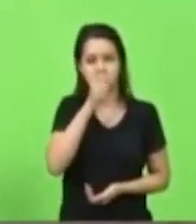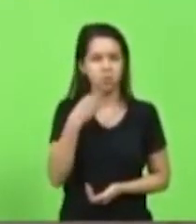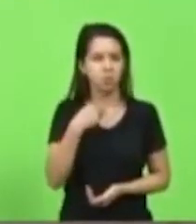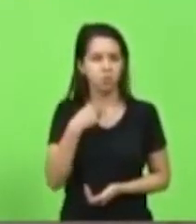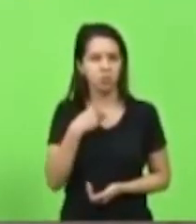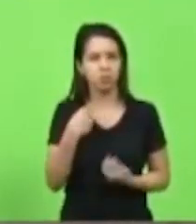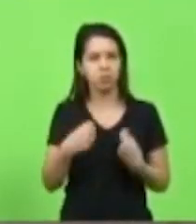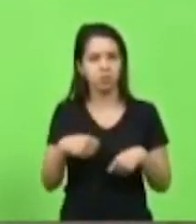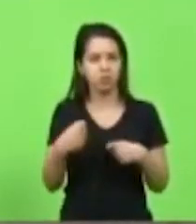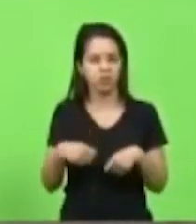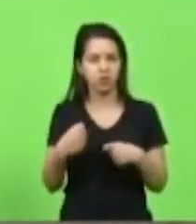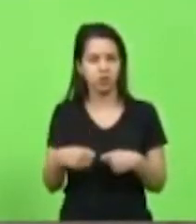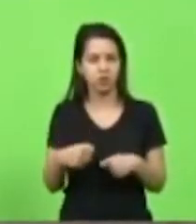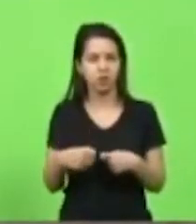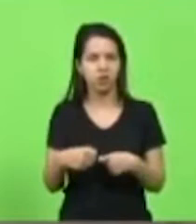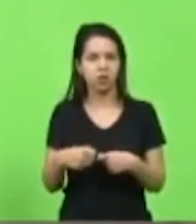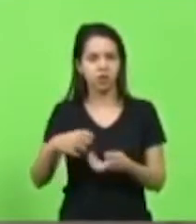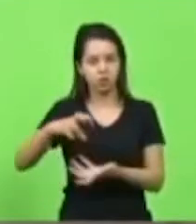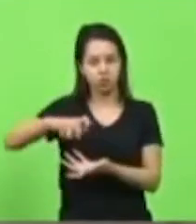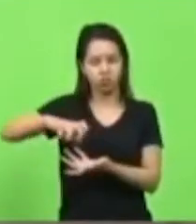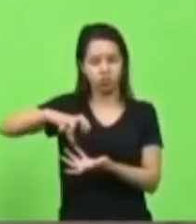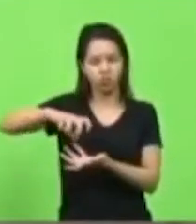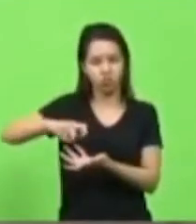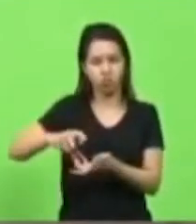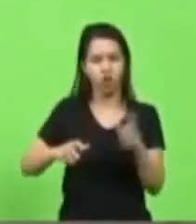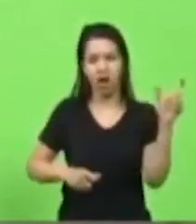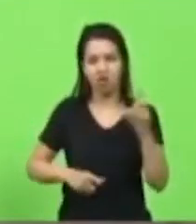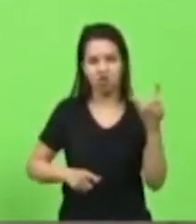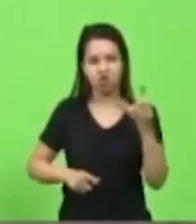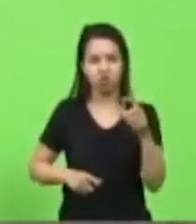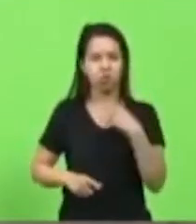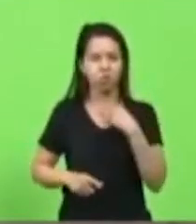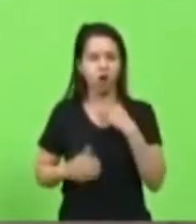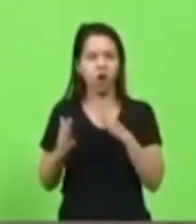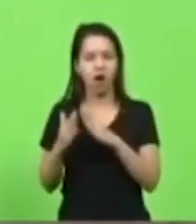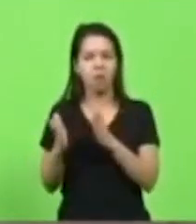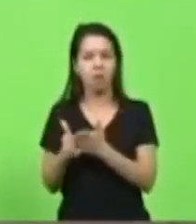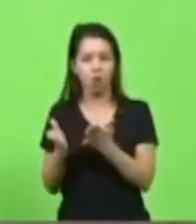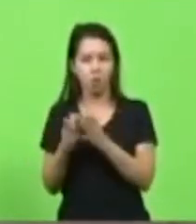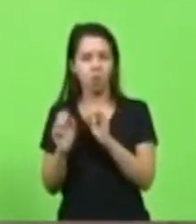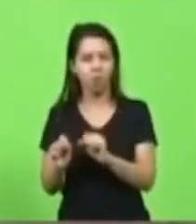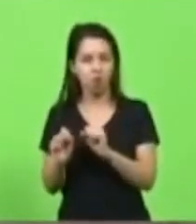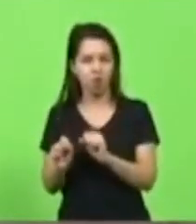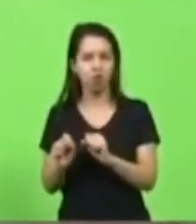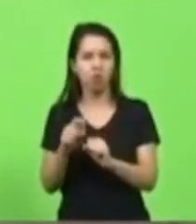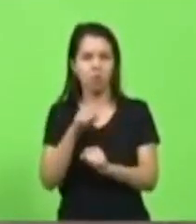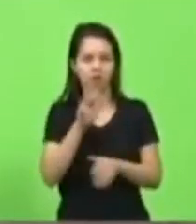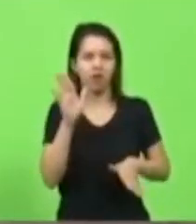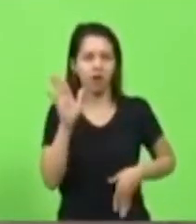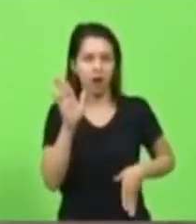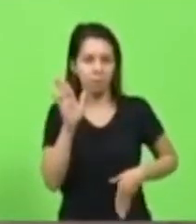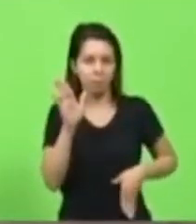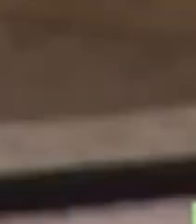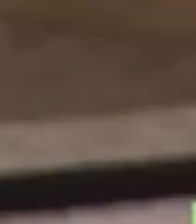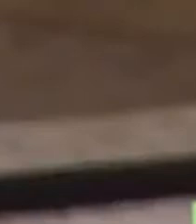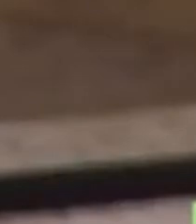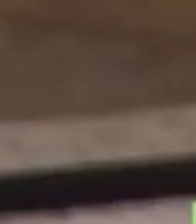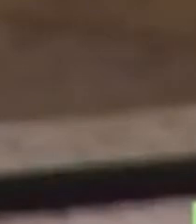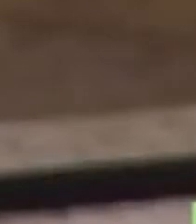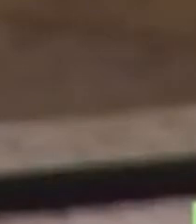não pode ser de caixinha. Lá na casa do pobre, na nossa, pode ser de caixinha. Mas dos vagabundos menor de idade do caso, tem que